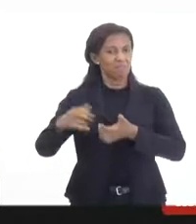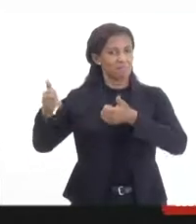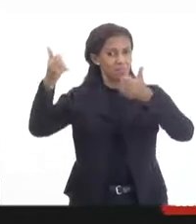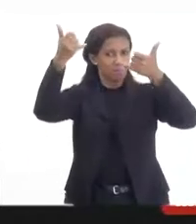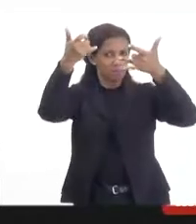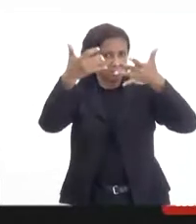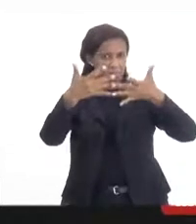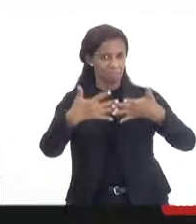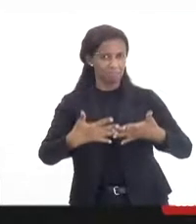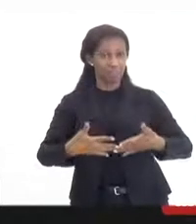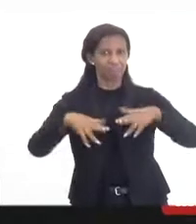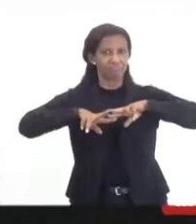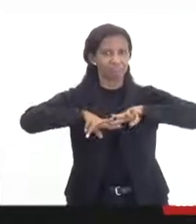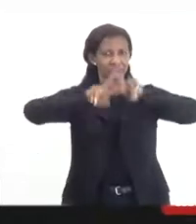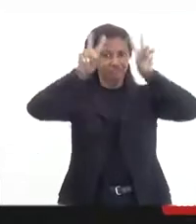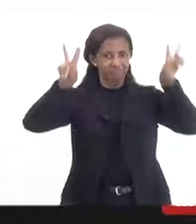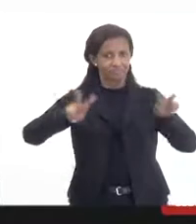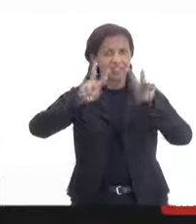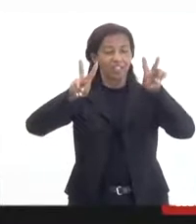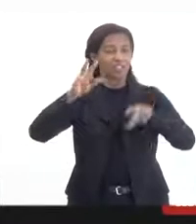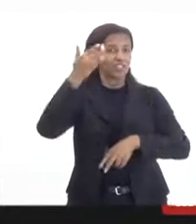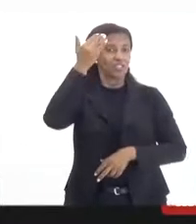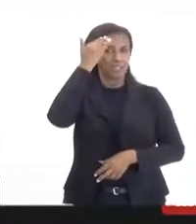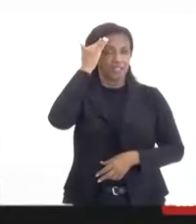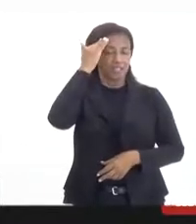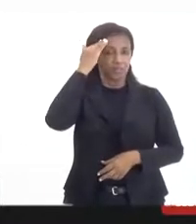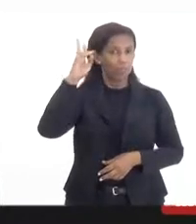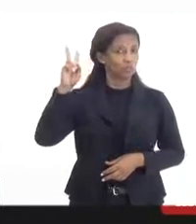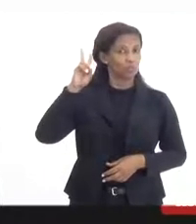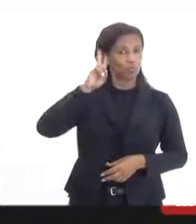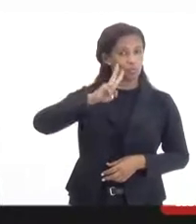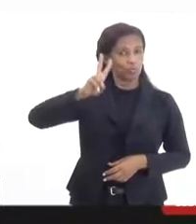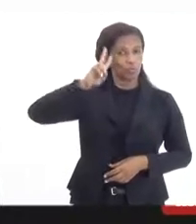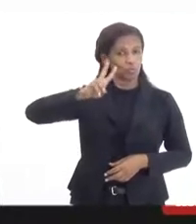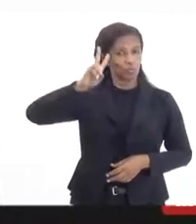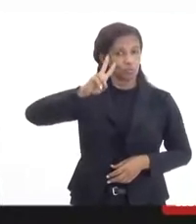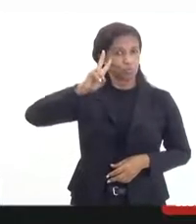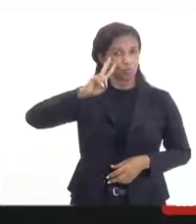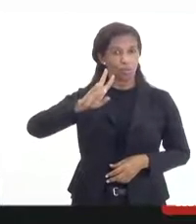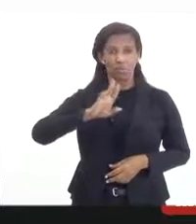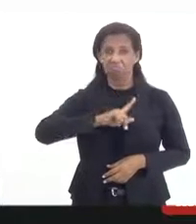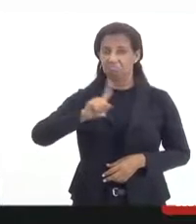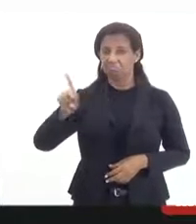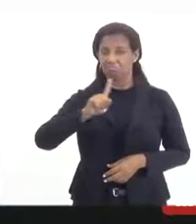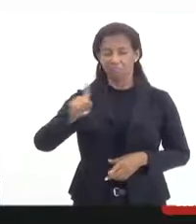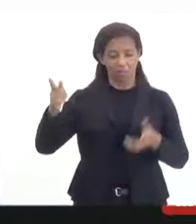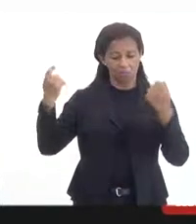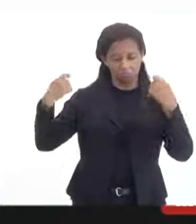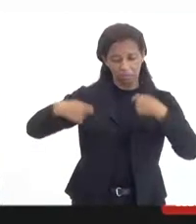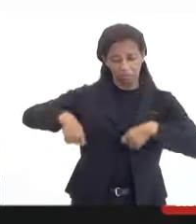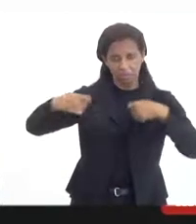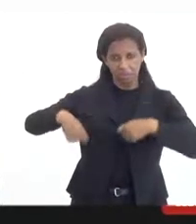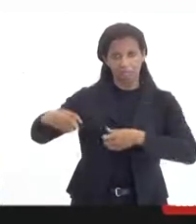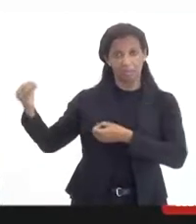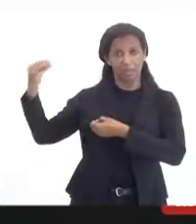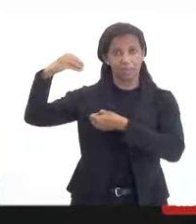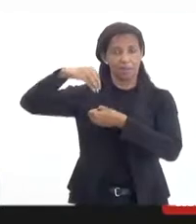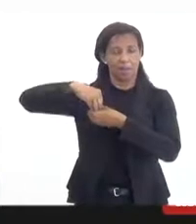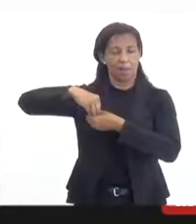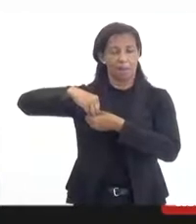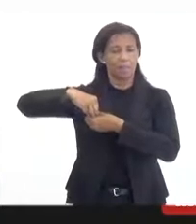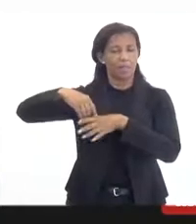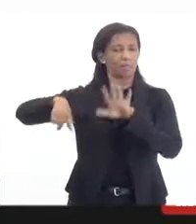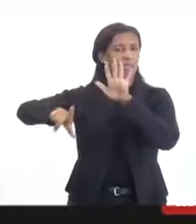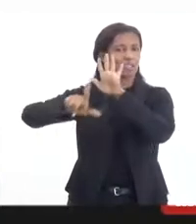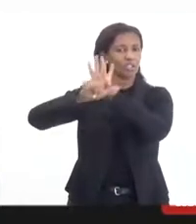decorrentes de entendimentos históricos que não necessariamente estão, embora positivados na